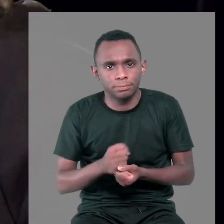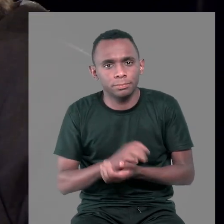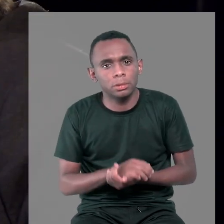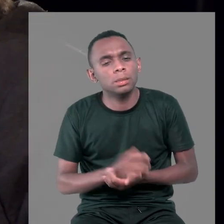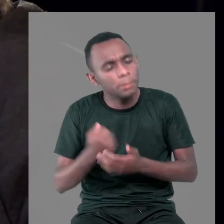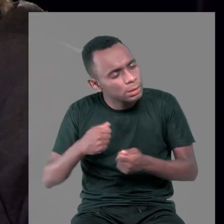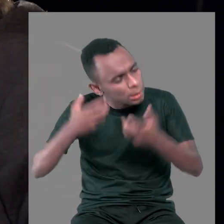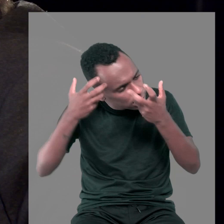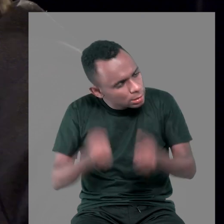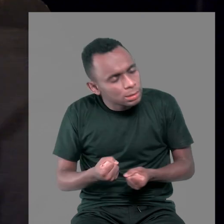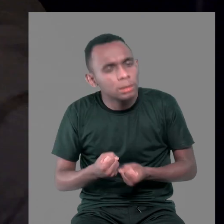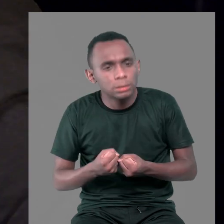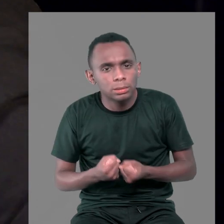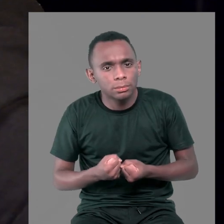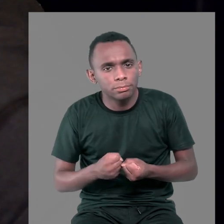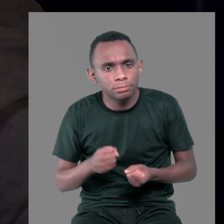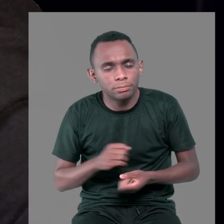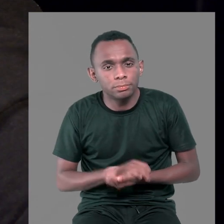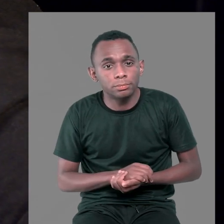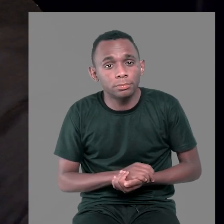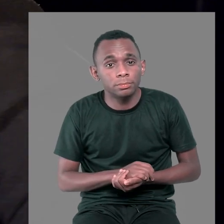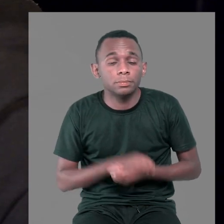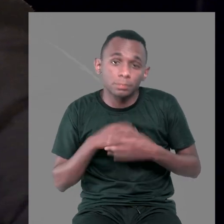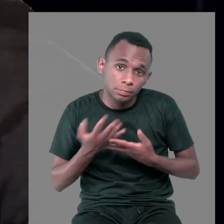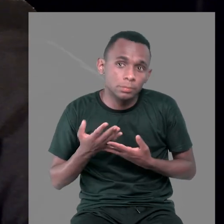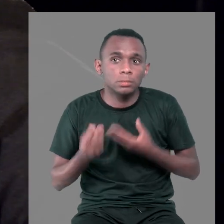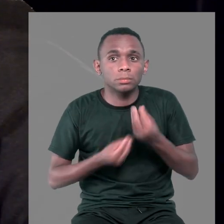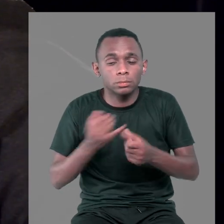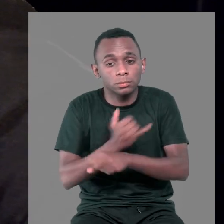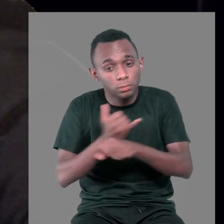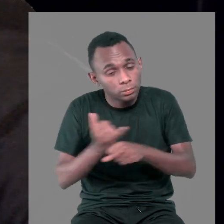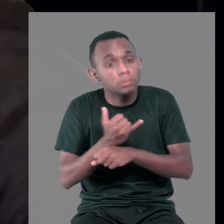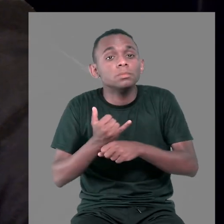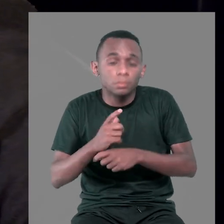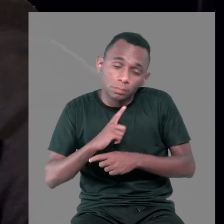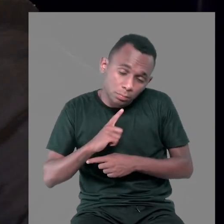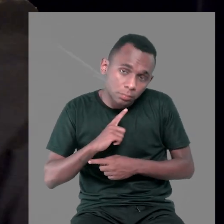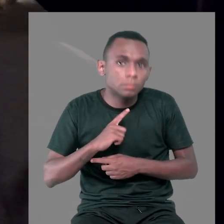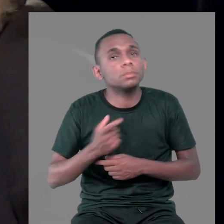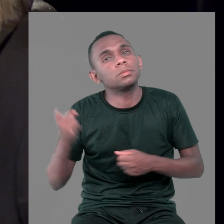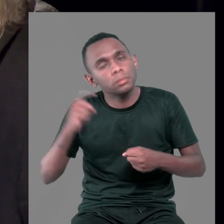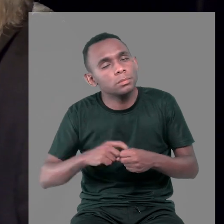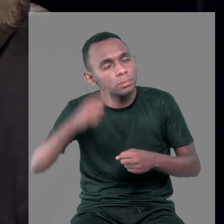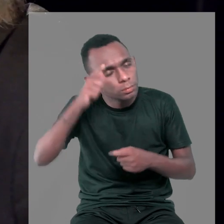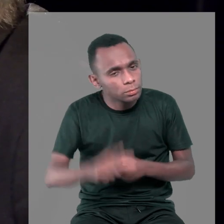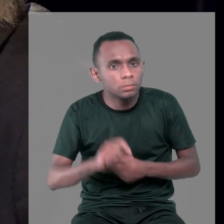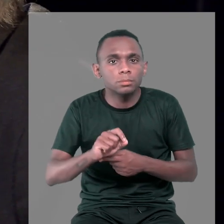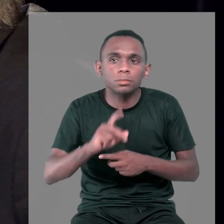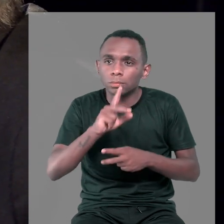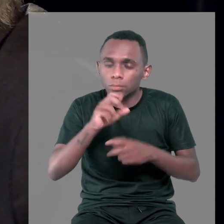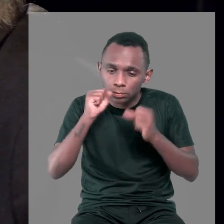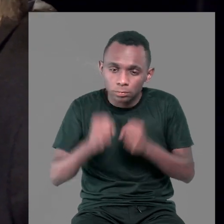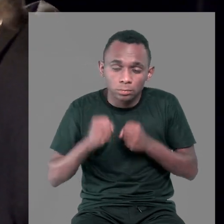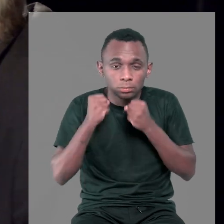organiza a nossa vida social. Devemos sempre contestá-lo, devemos sempre colocá-lo dentro de certos limites, mas ele organiza a nossa vida